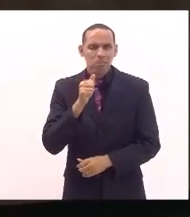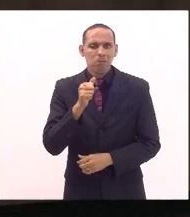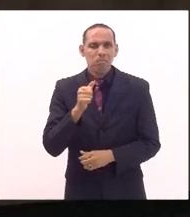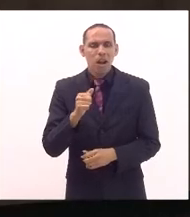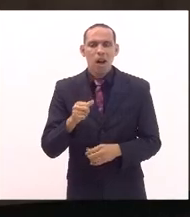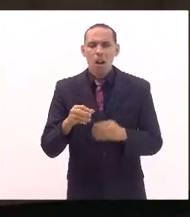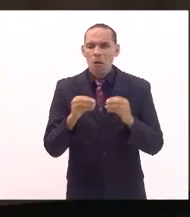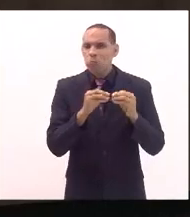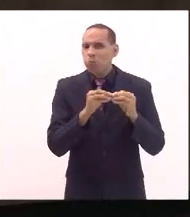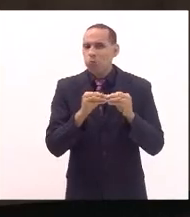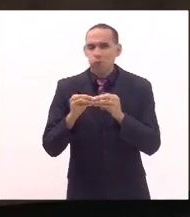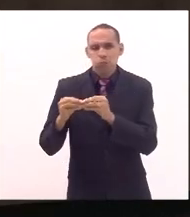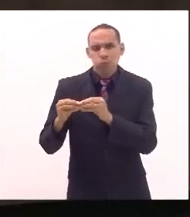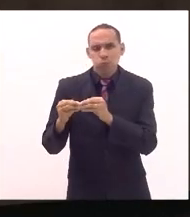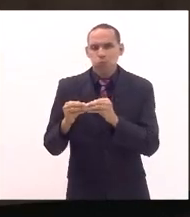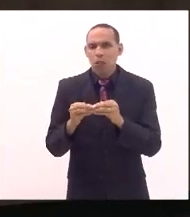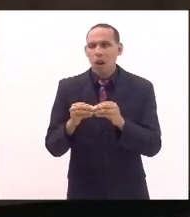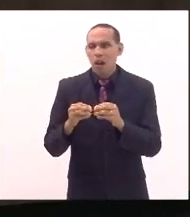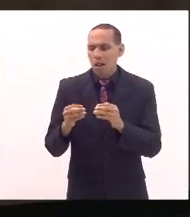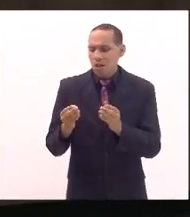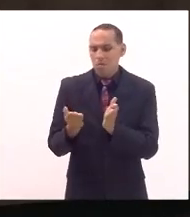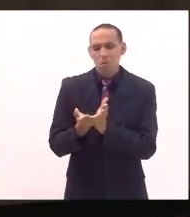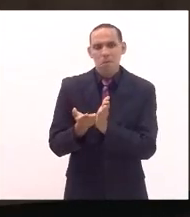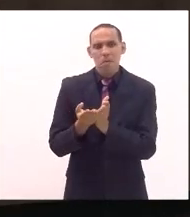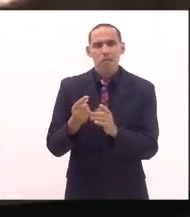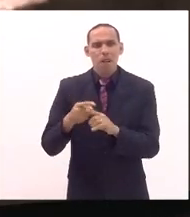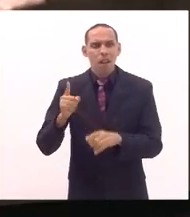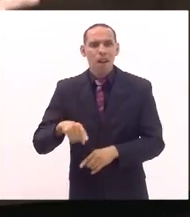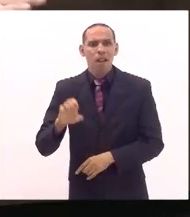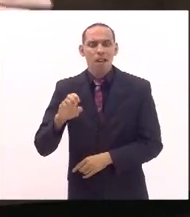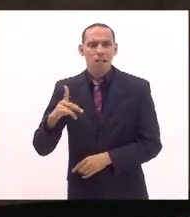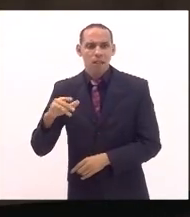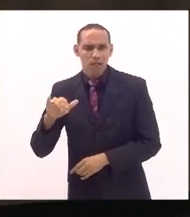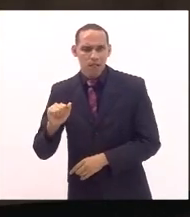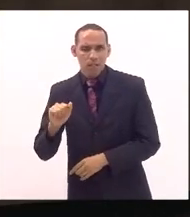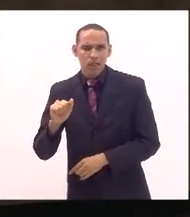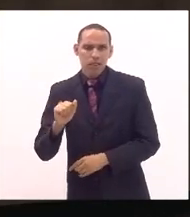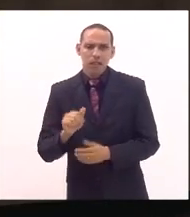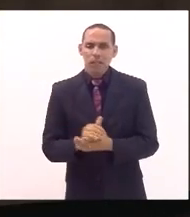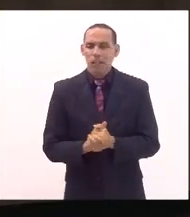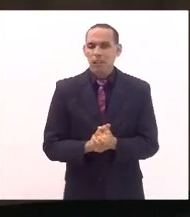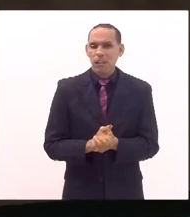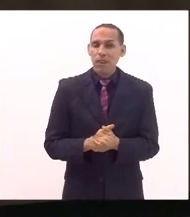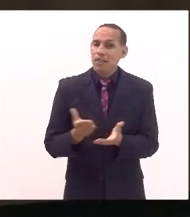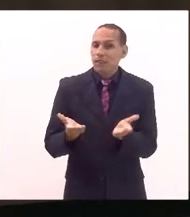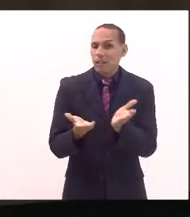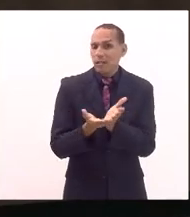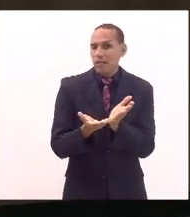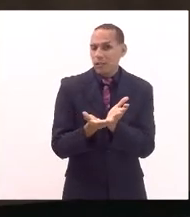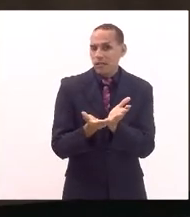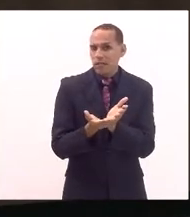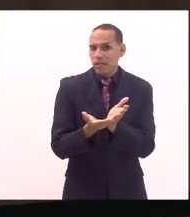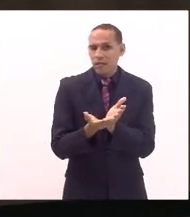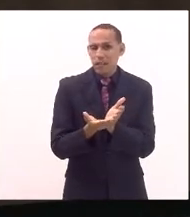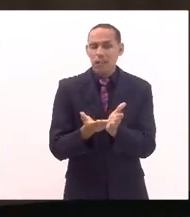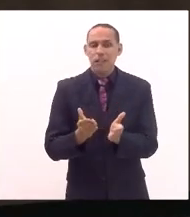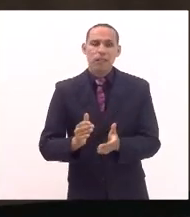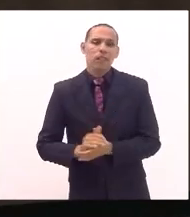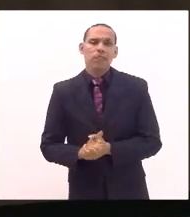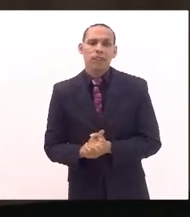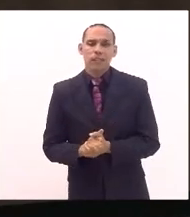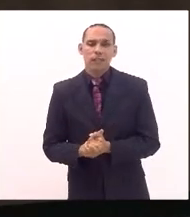bíblicas porque são épicas e a Bíblia o